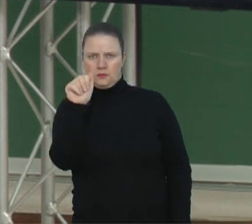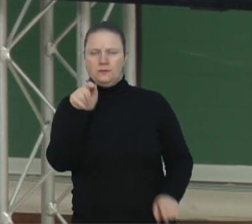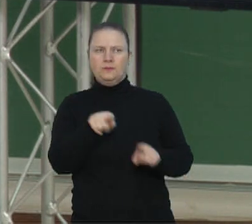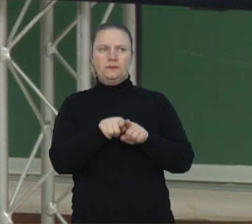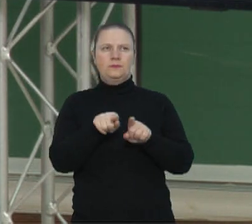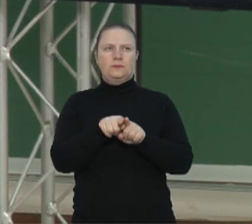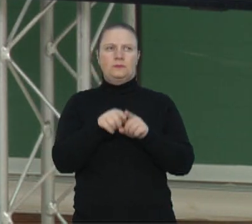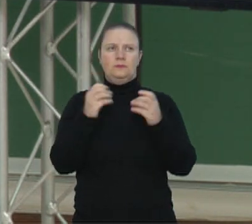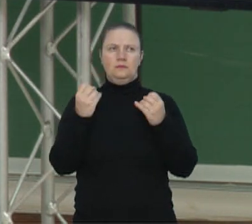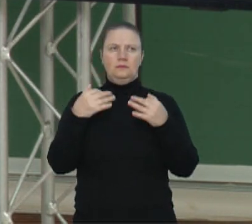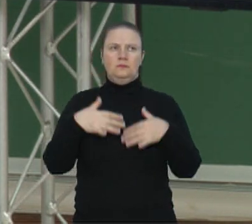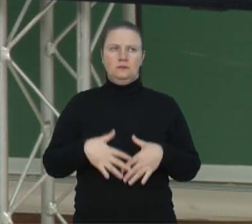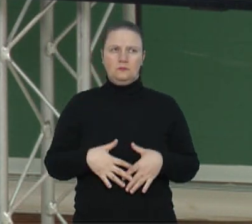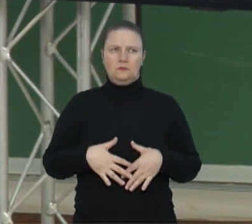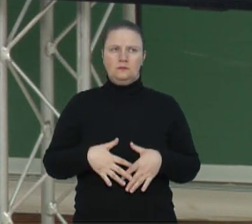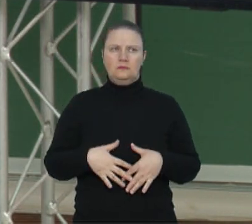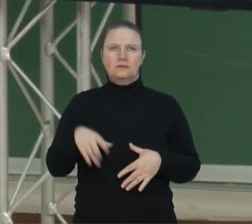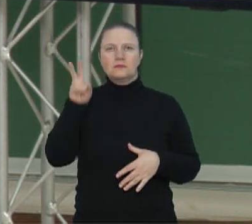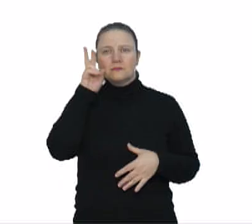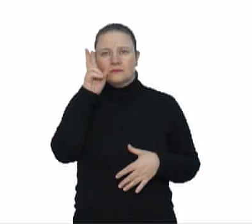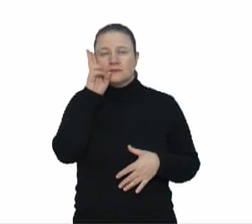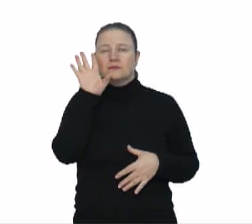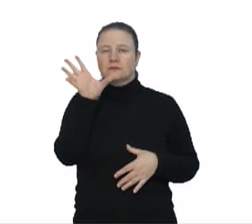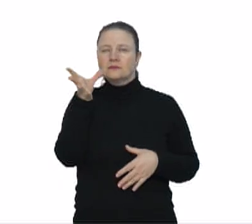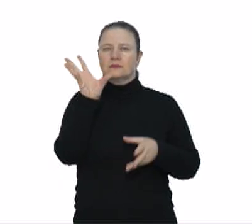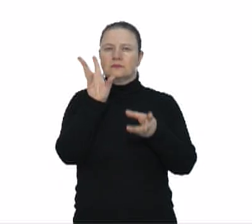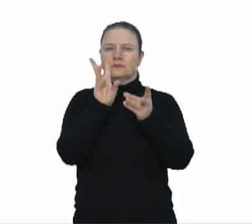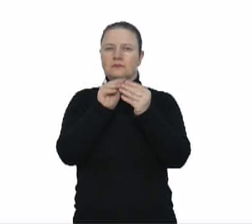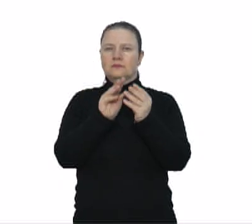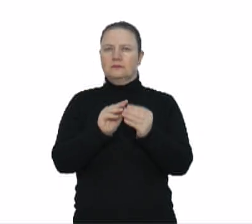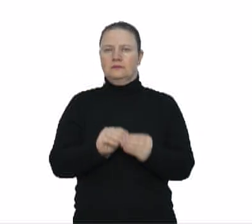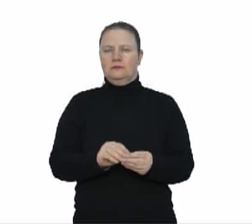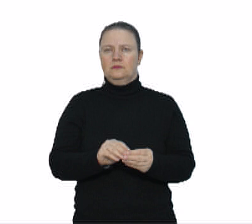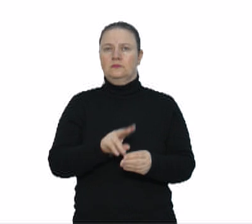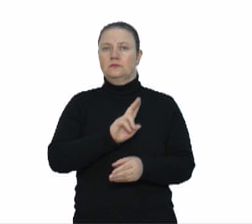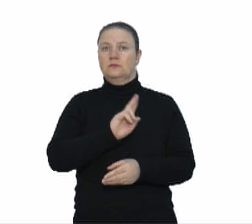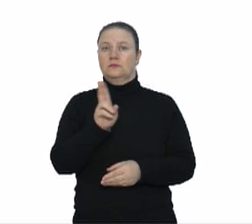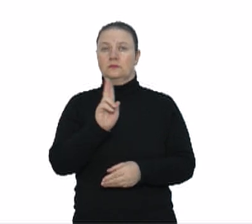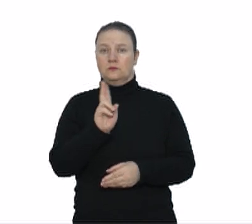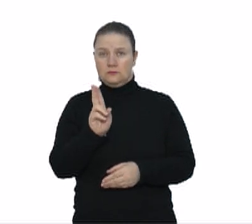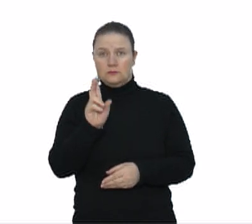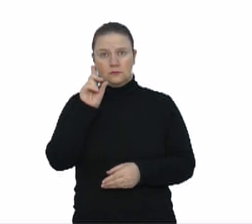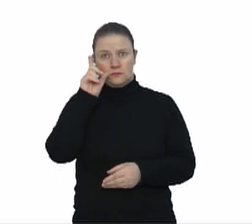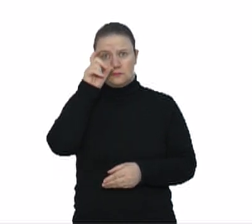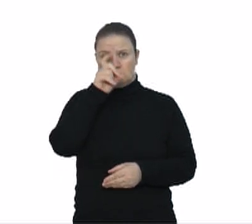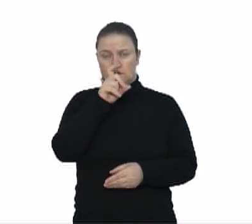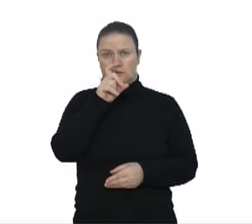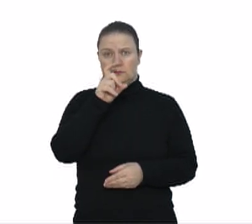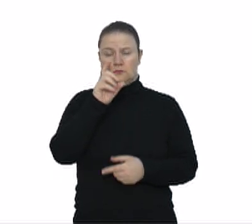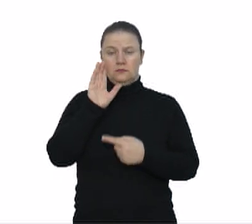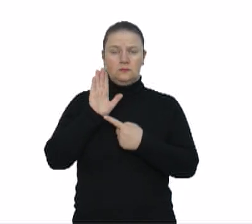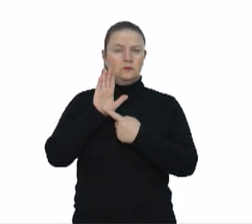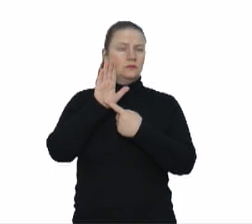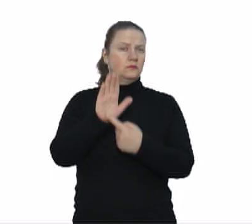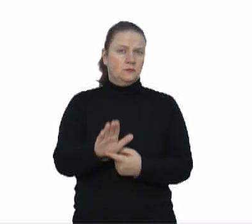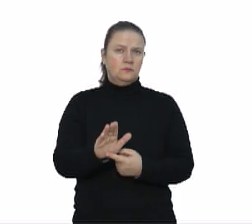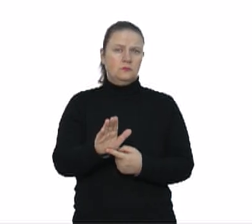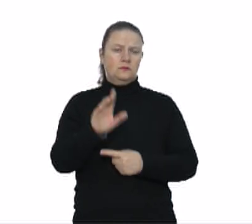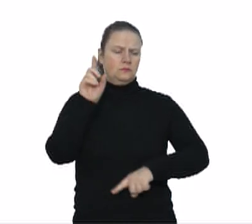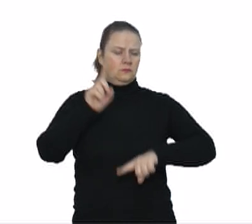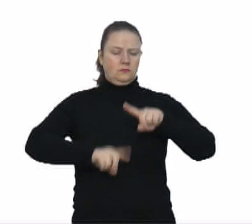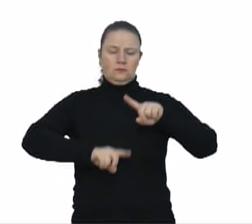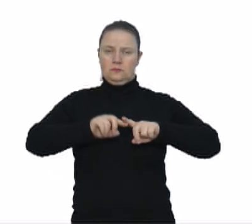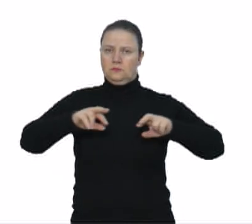A gente falou em organologia, esse nome complicado, mas que ele serve para trabalhar diversas questões sobre os